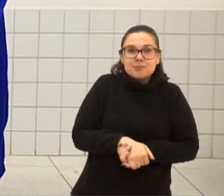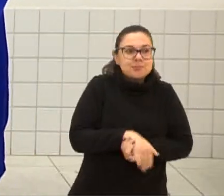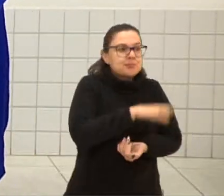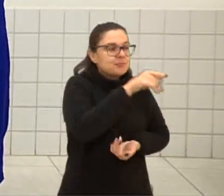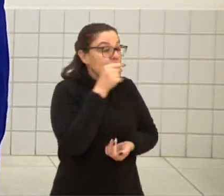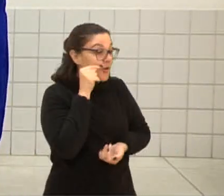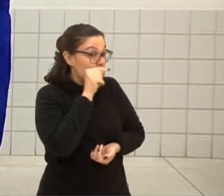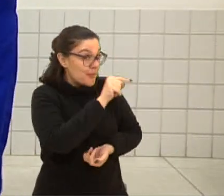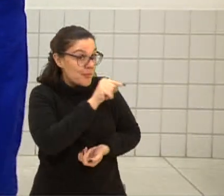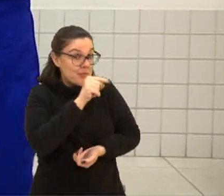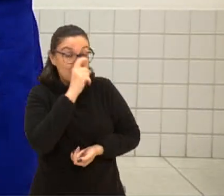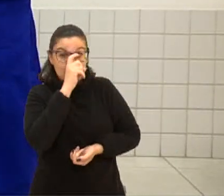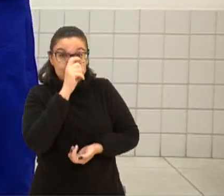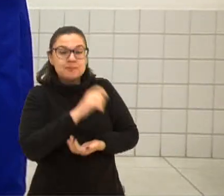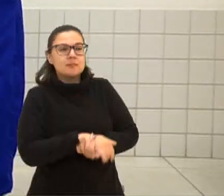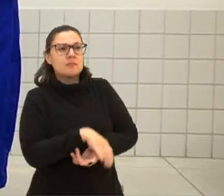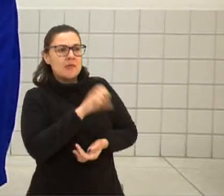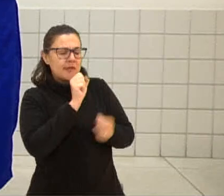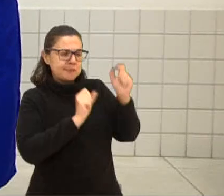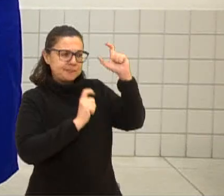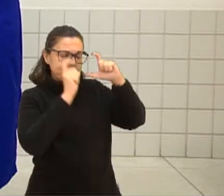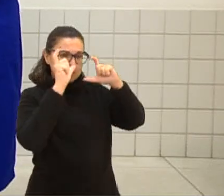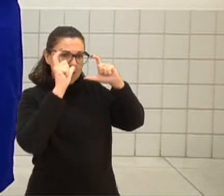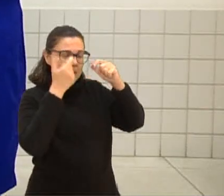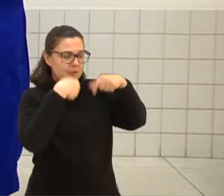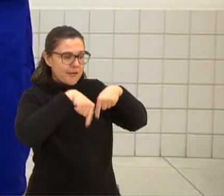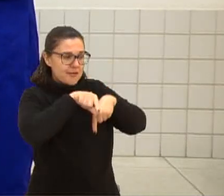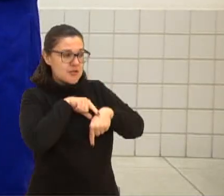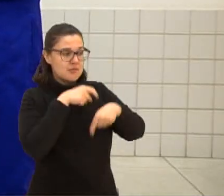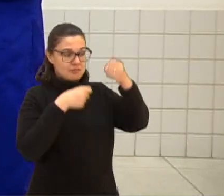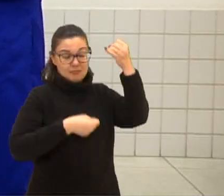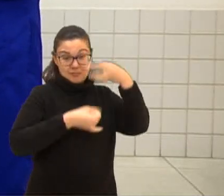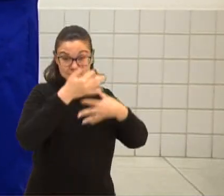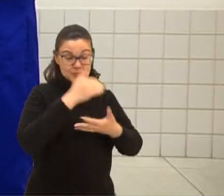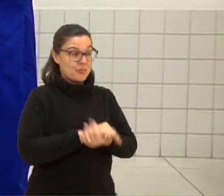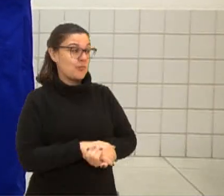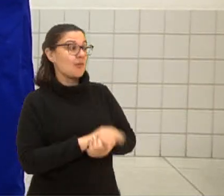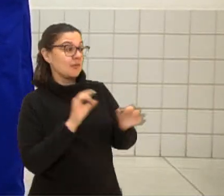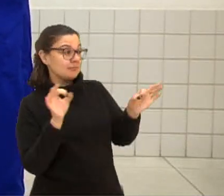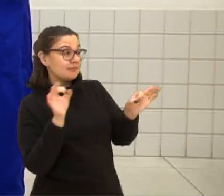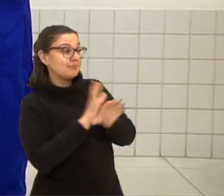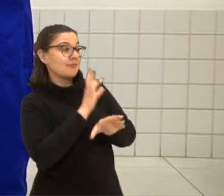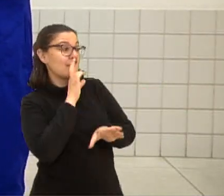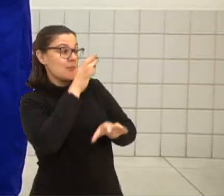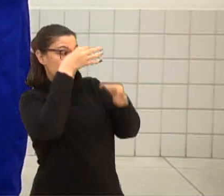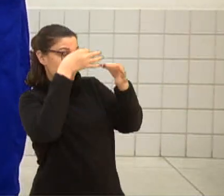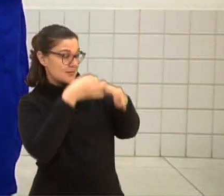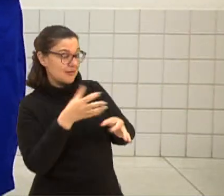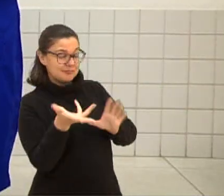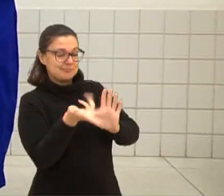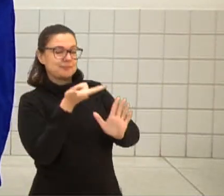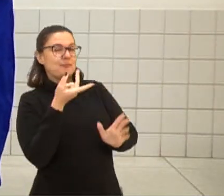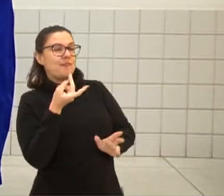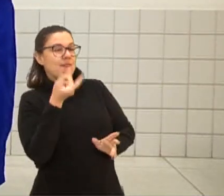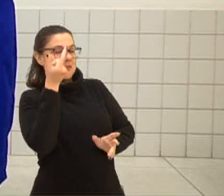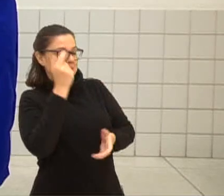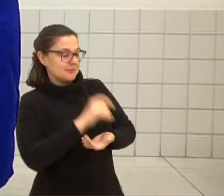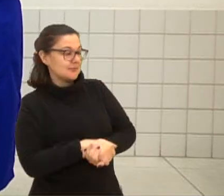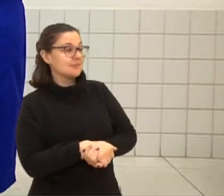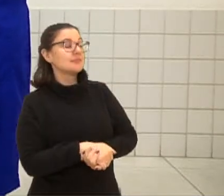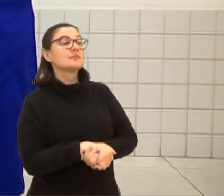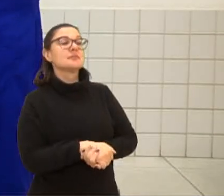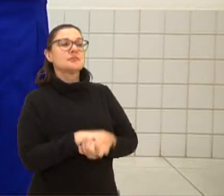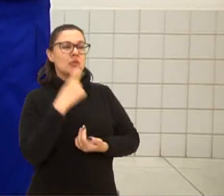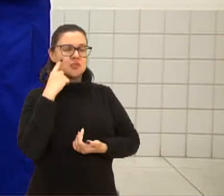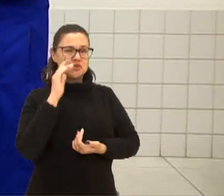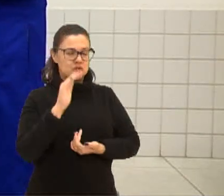dar uma olhadinha, né? Vamos. Se eles prestaram atenção no que a gente conversou, eles vão chegar na resposta tranquilamente. Facinho.